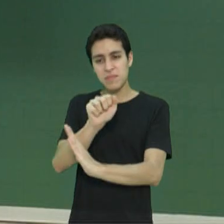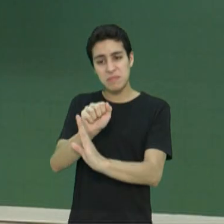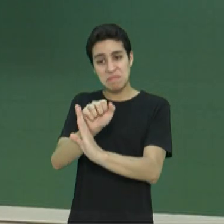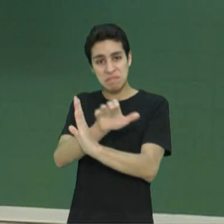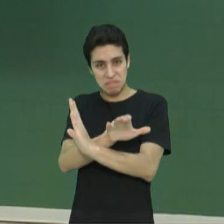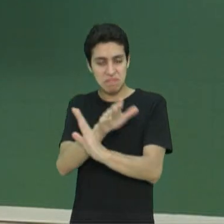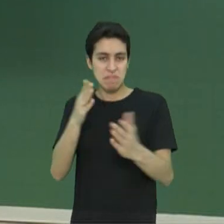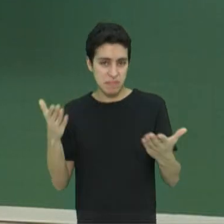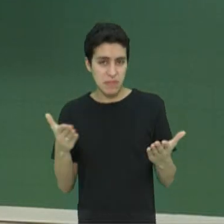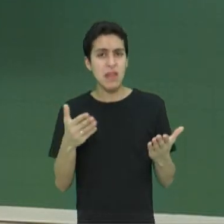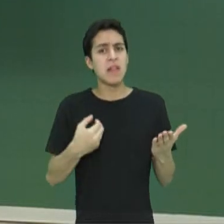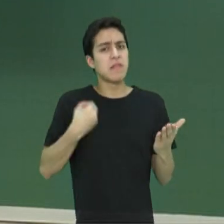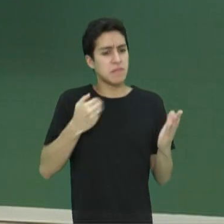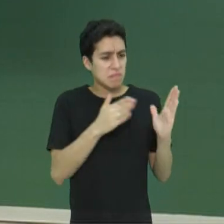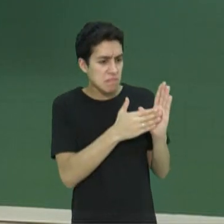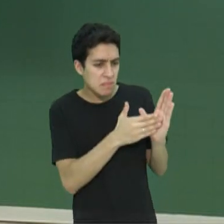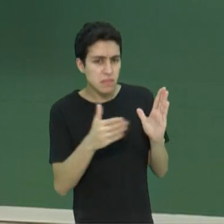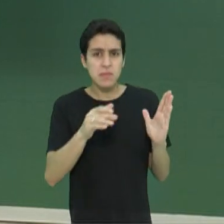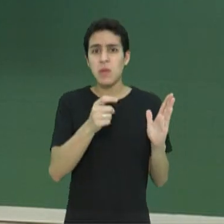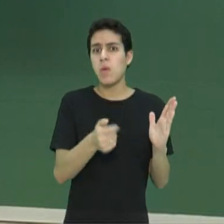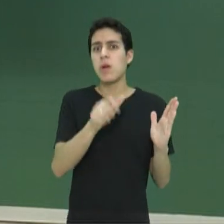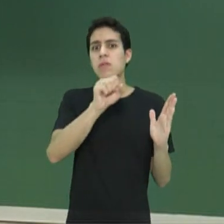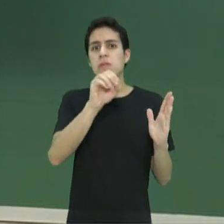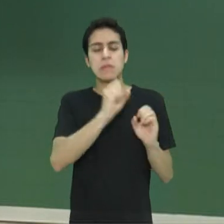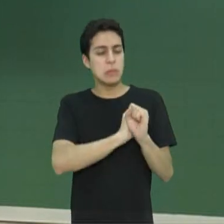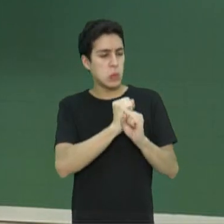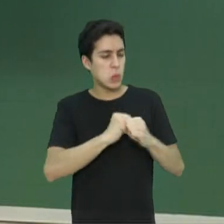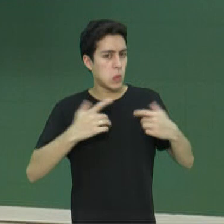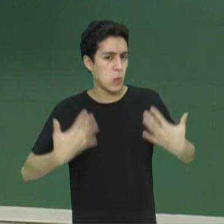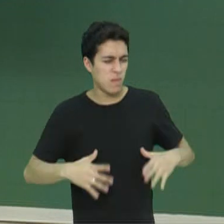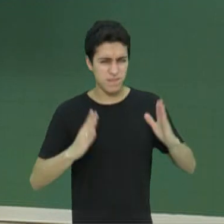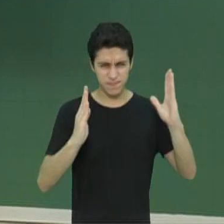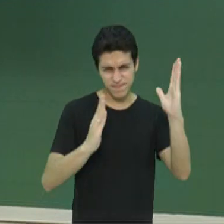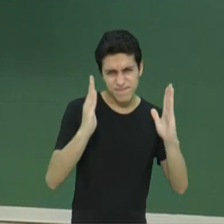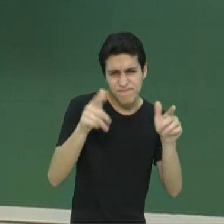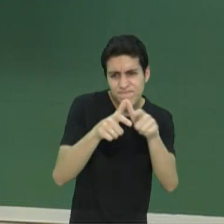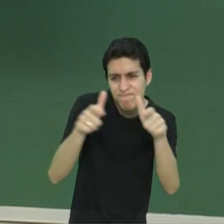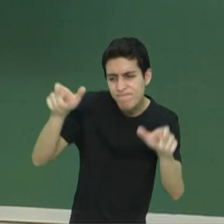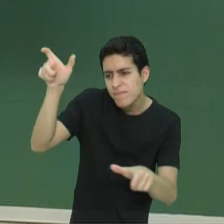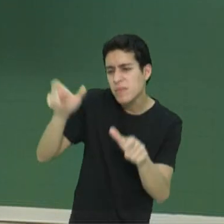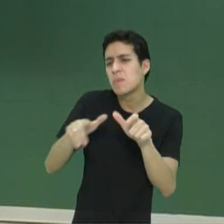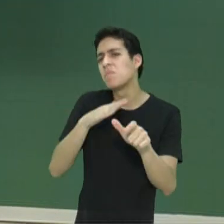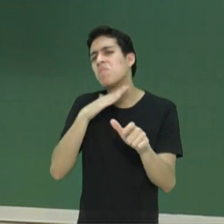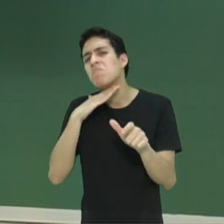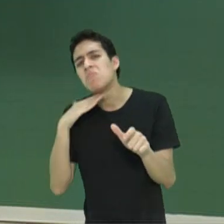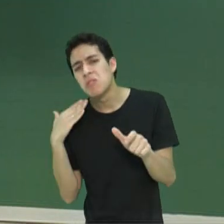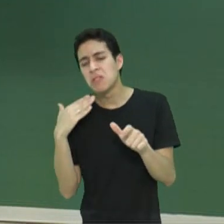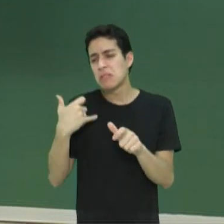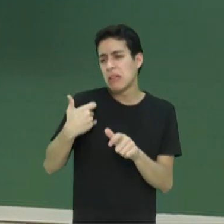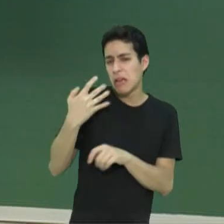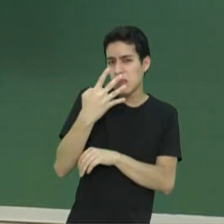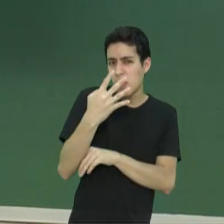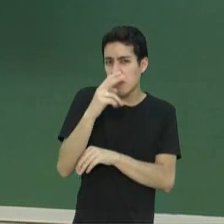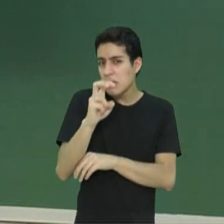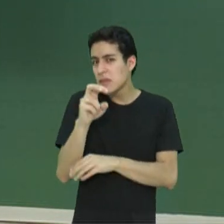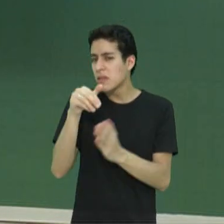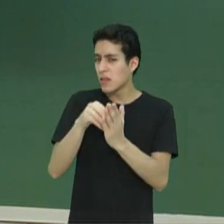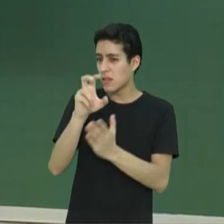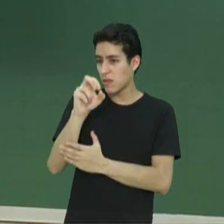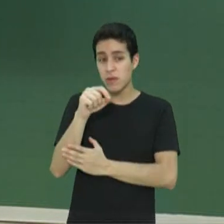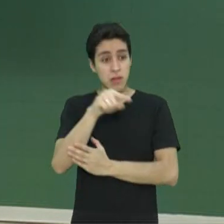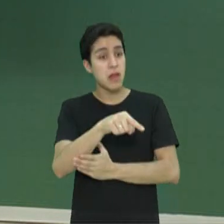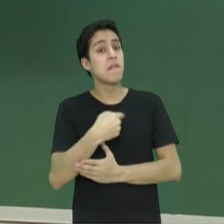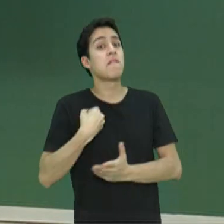aquela época. Platão viveu aí quase 80 anos, numa época que a maioria das pessoas morriam entre 45 e 50 anos. Então